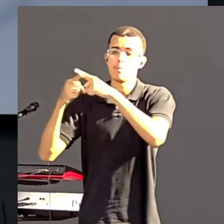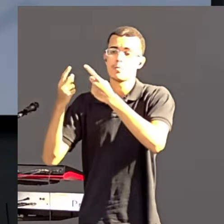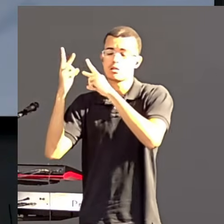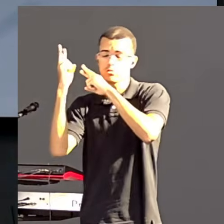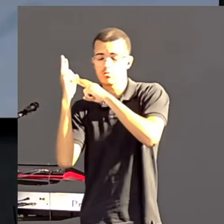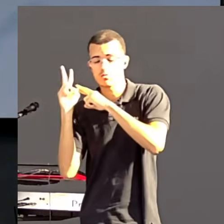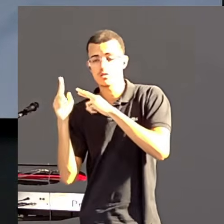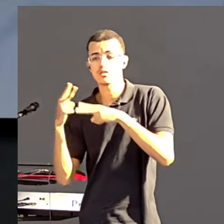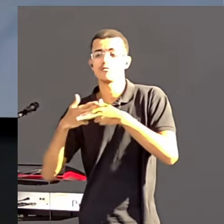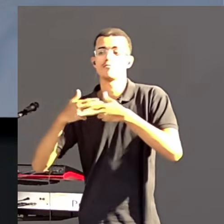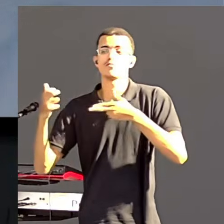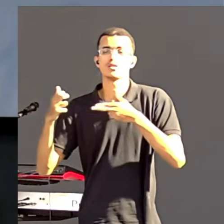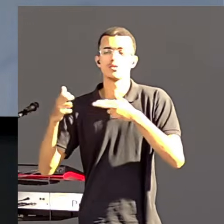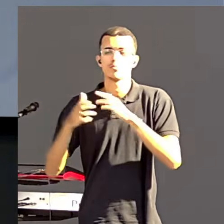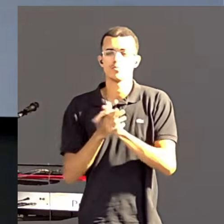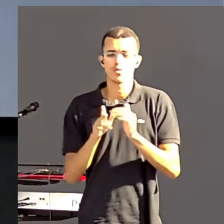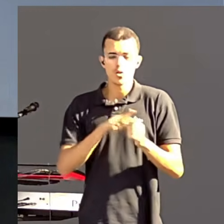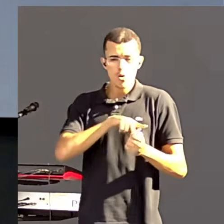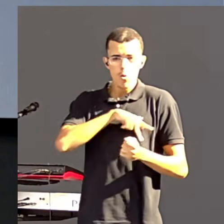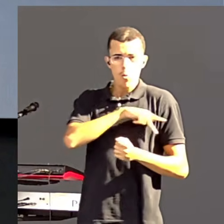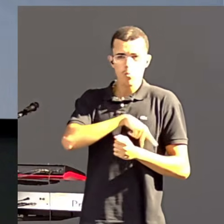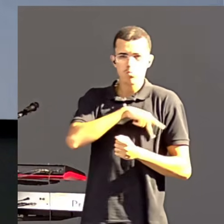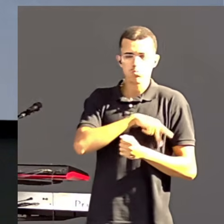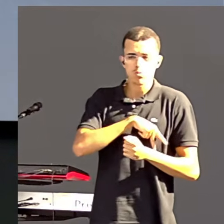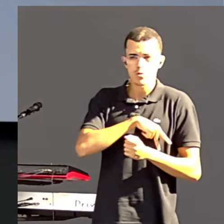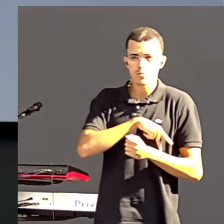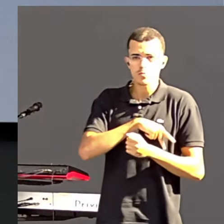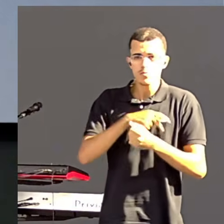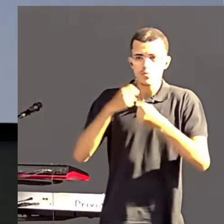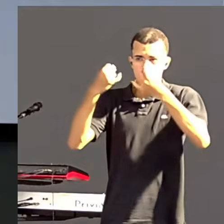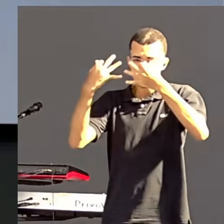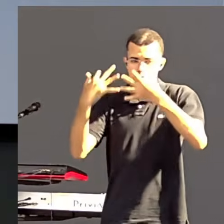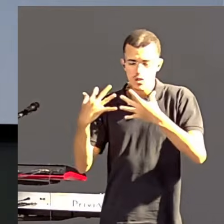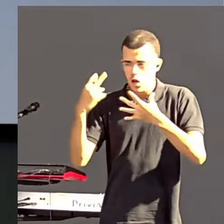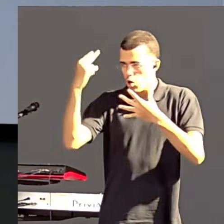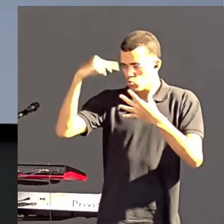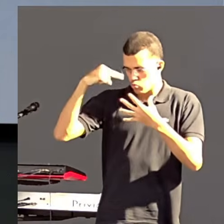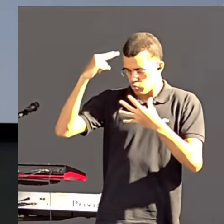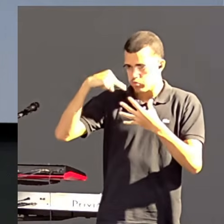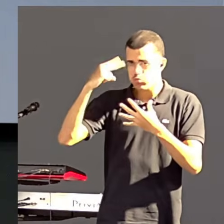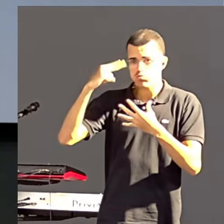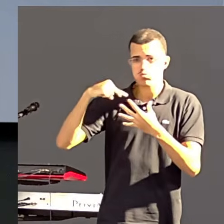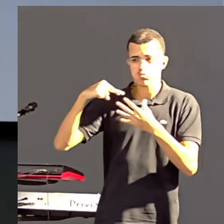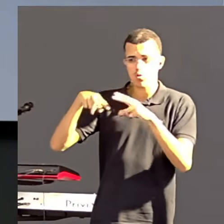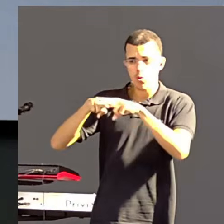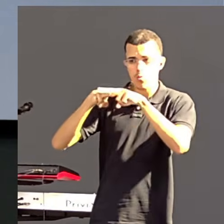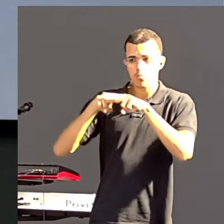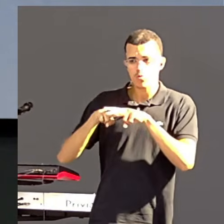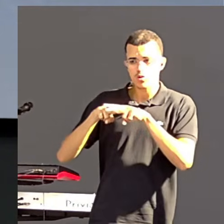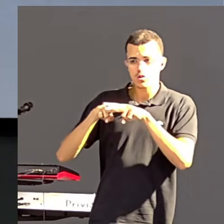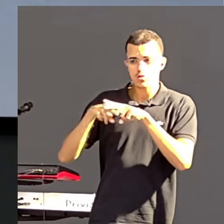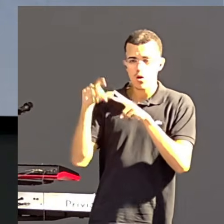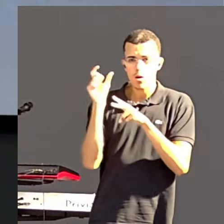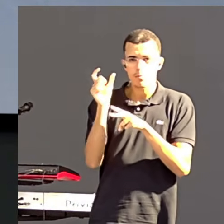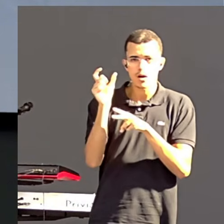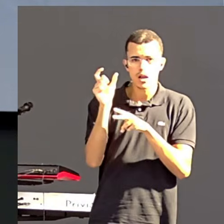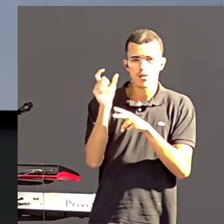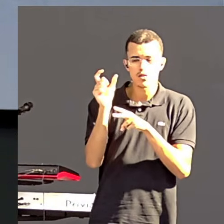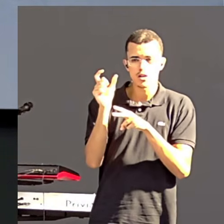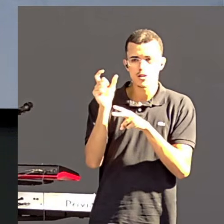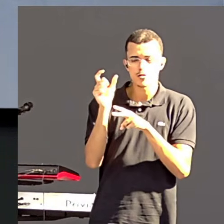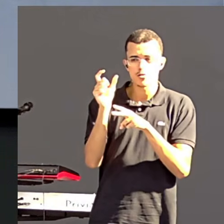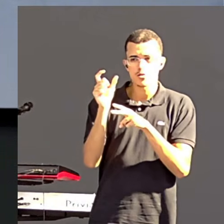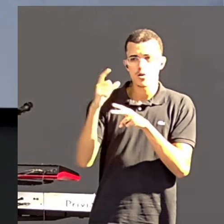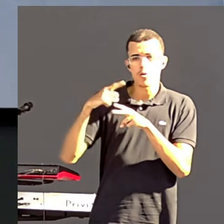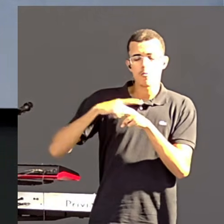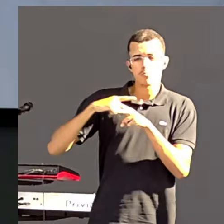E o alerta do apóstolo Paulo sobre esse autoexame, irmãos, por isso que essa é a palavra da primeira ceia de 2026,